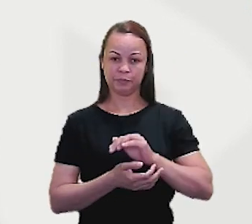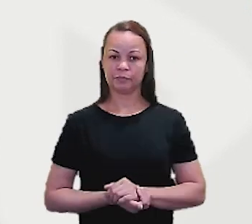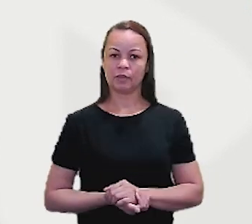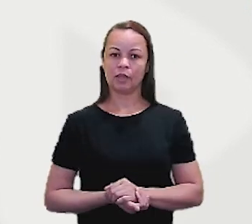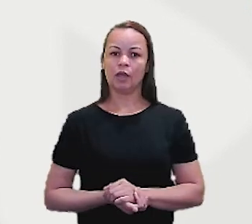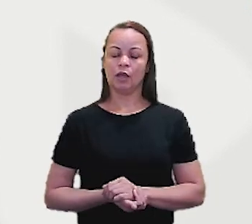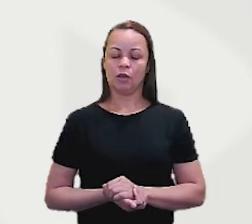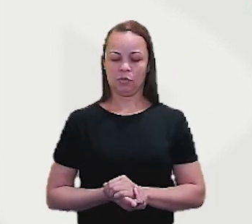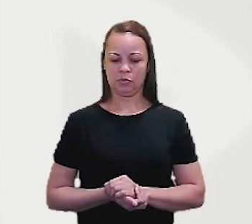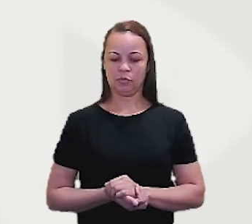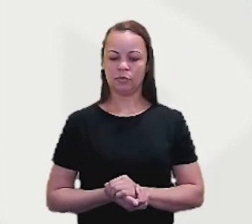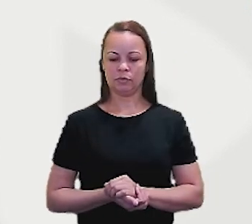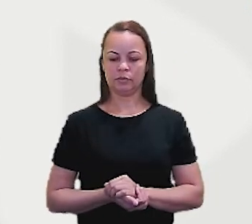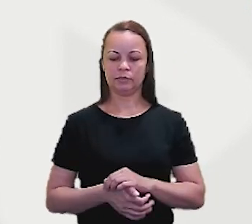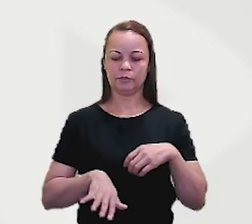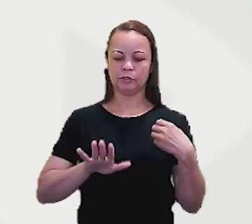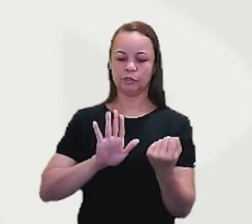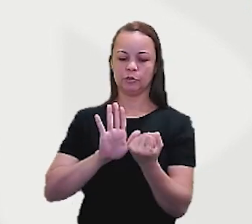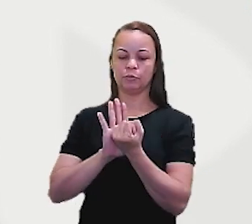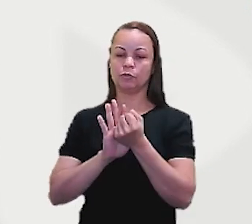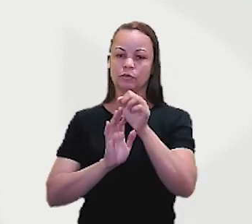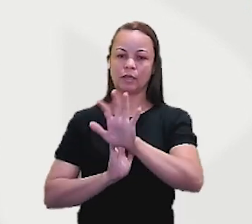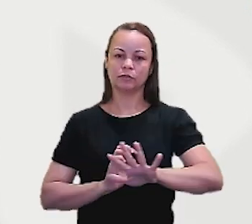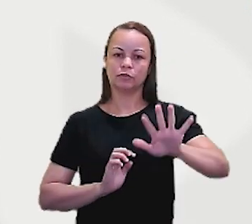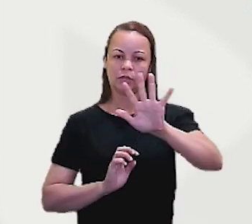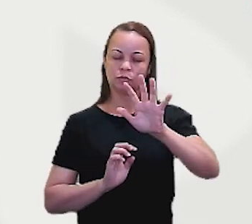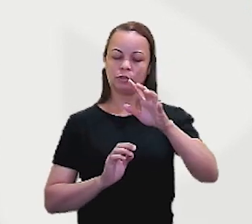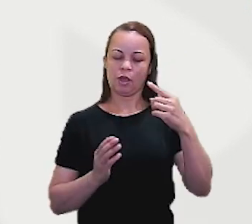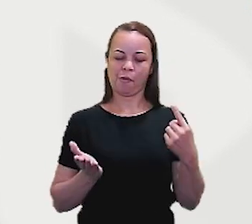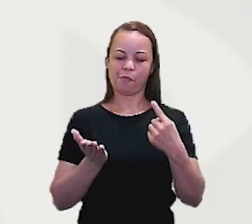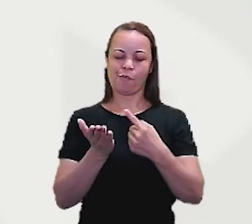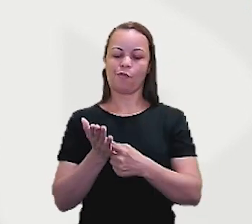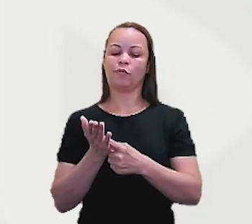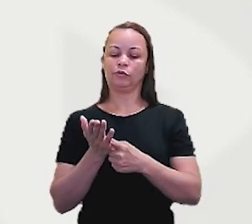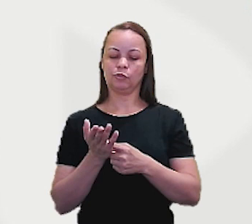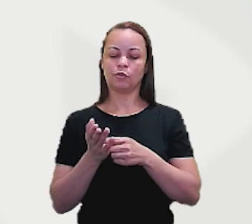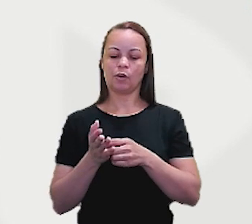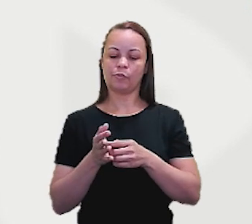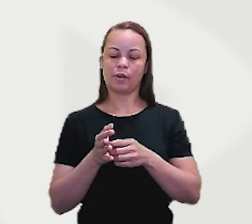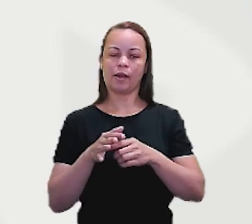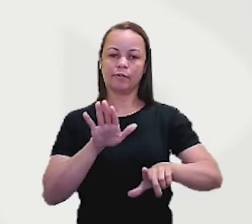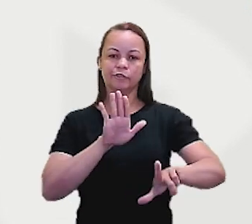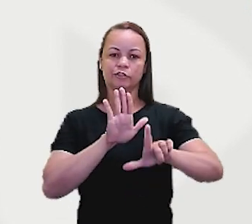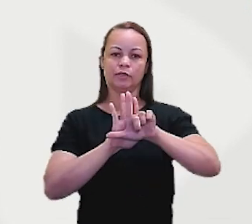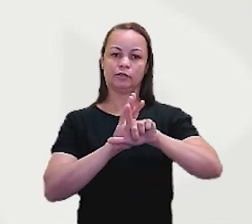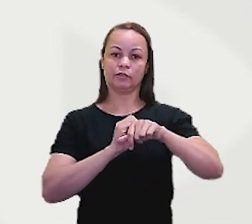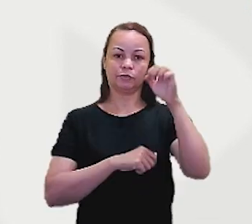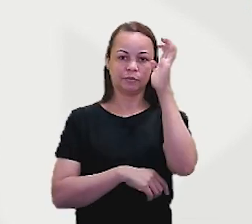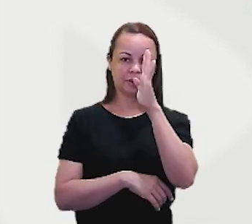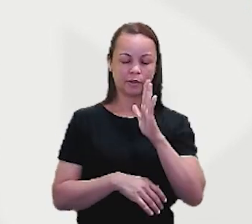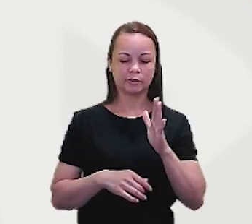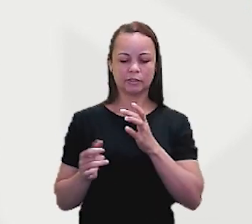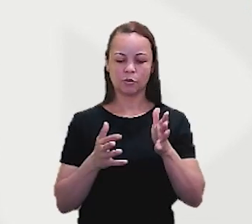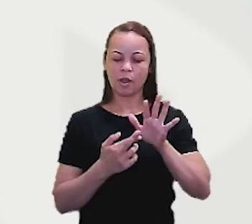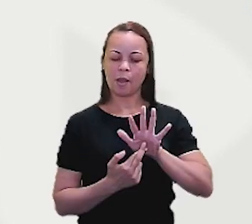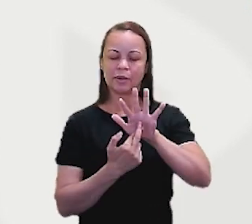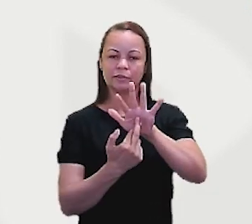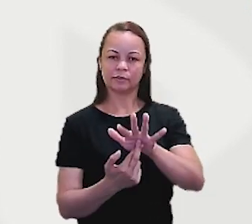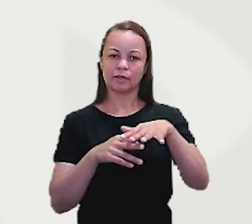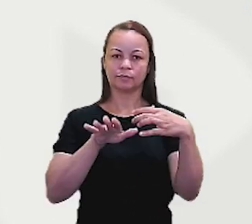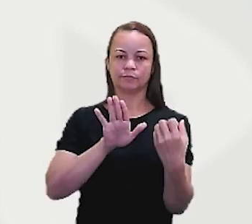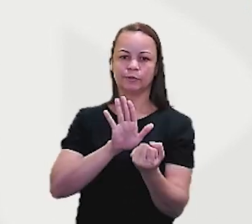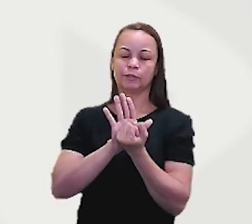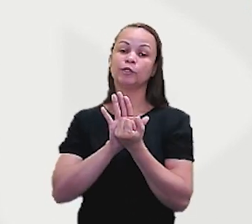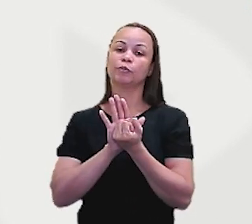símbolos nacionais, de acordo com a legislação brasileira, são aqueles designados para representar e